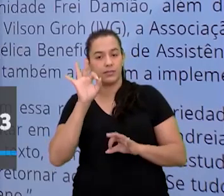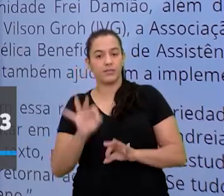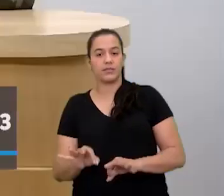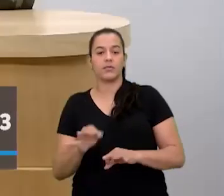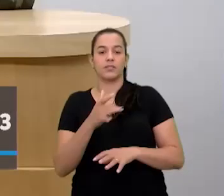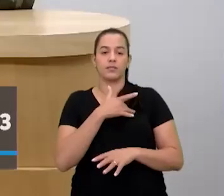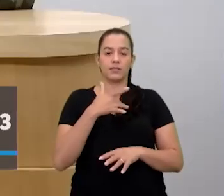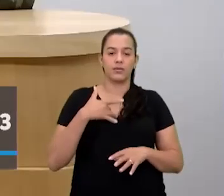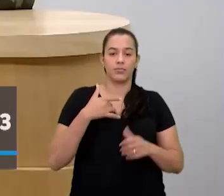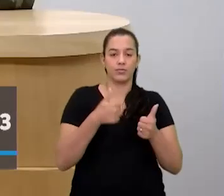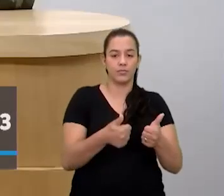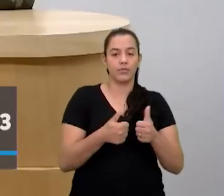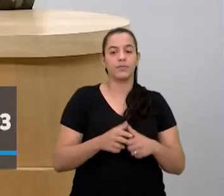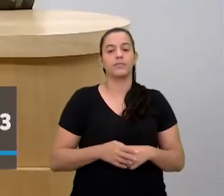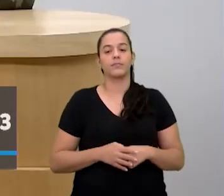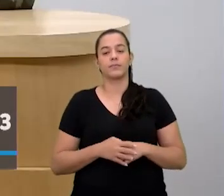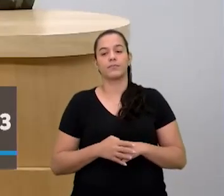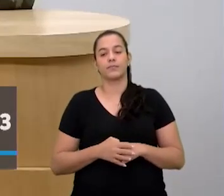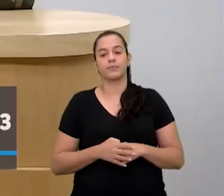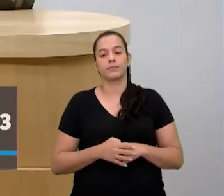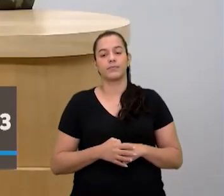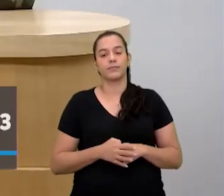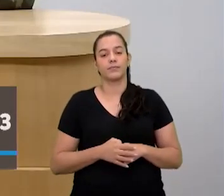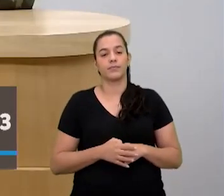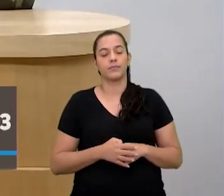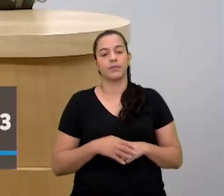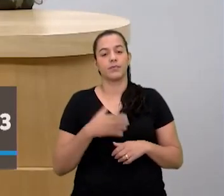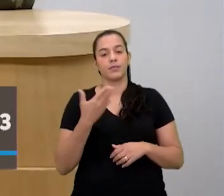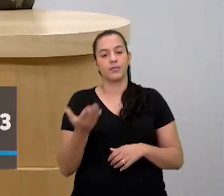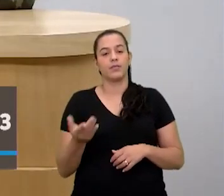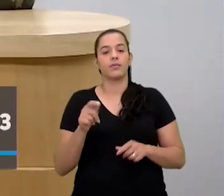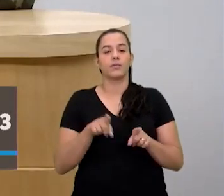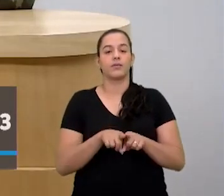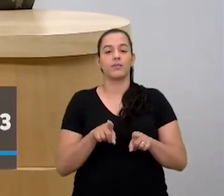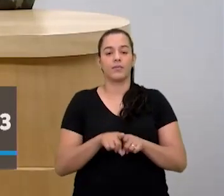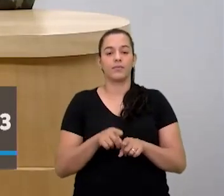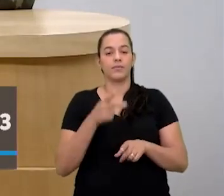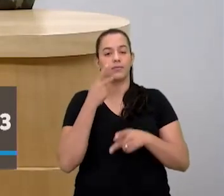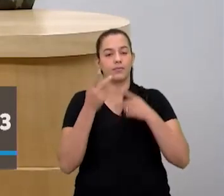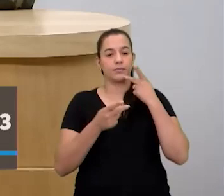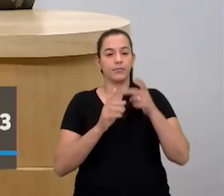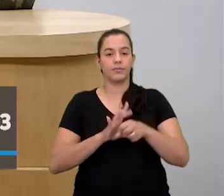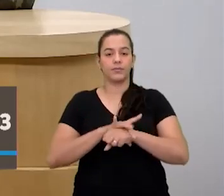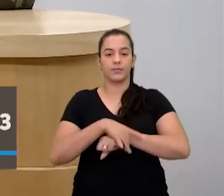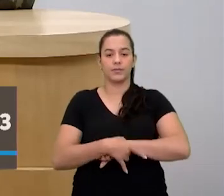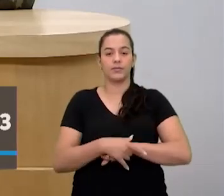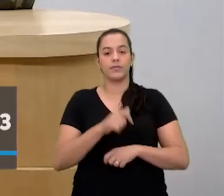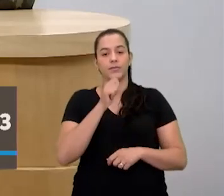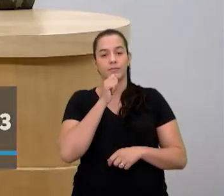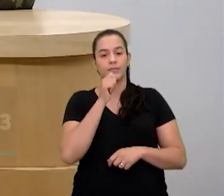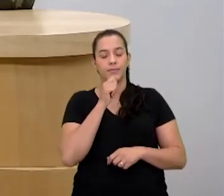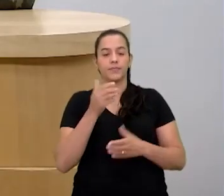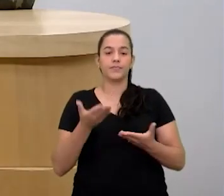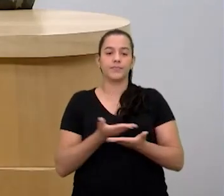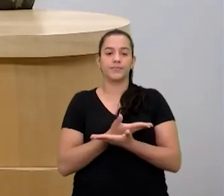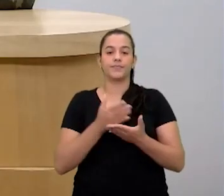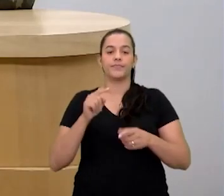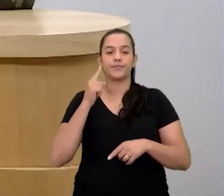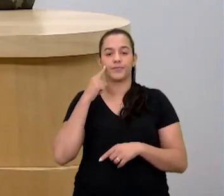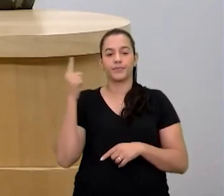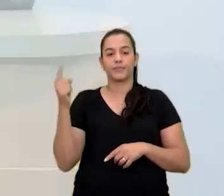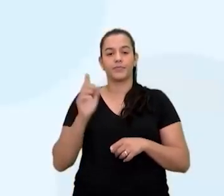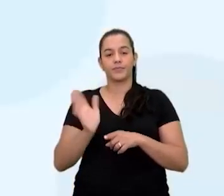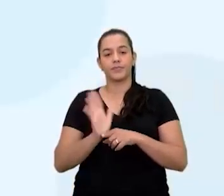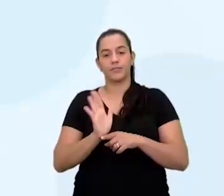condições, né? Exatamente, ou seja, insegurança alimentar. Certo? Temos um vídeo para ir para o final da aula, para fazer